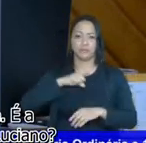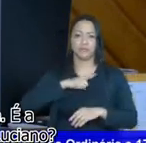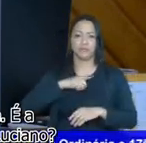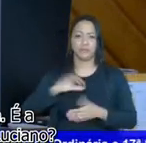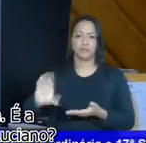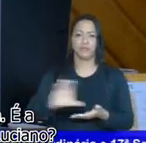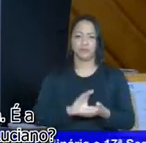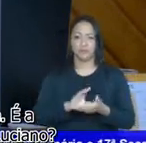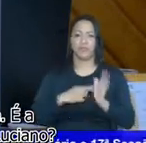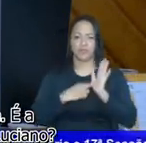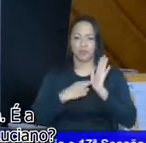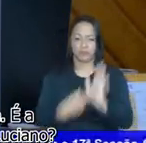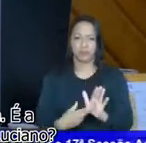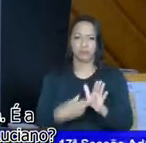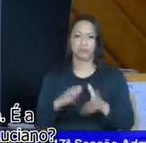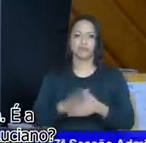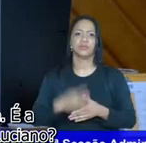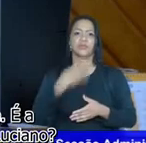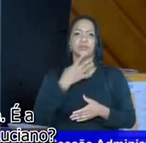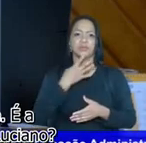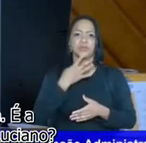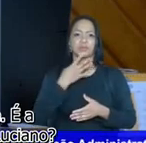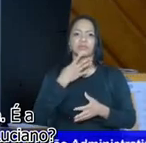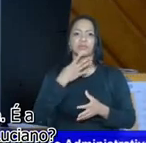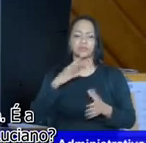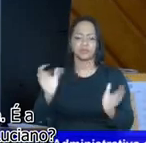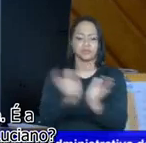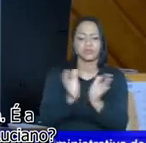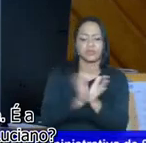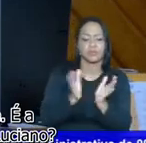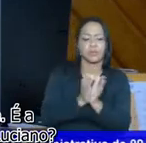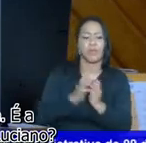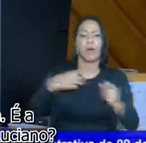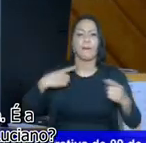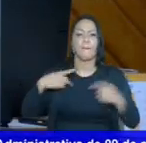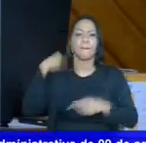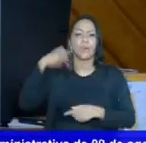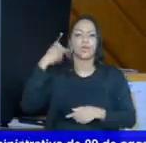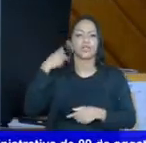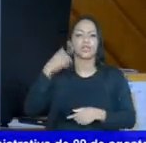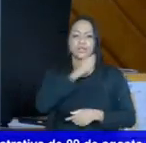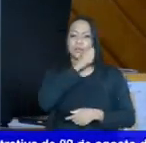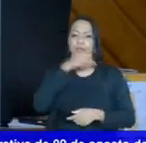grande representatividade. É a conhecida oligarquia política do Amapá, não é, doutor Luciano?